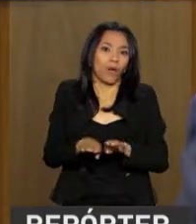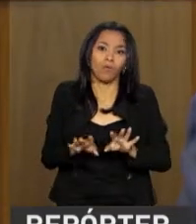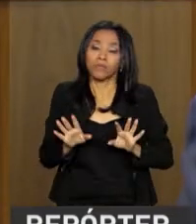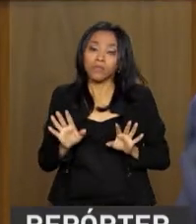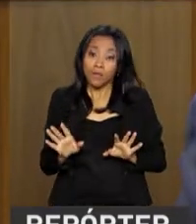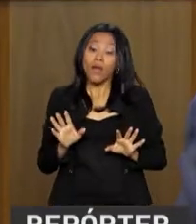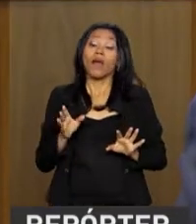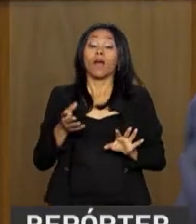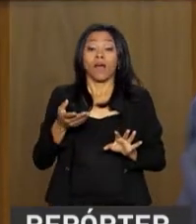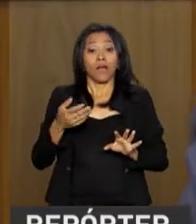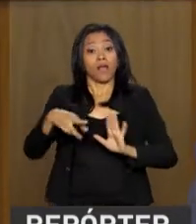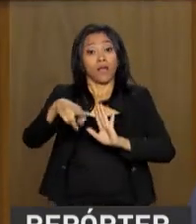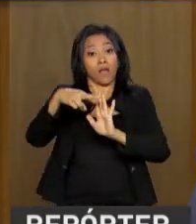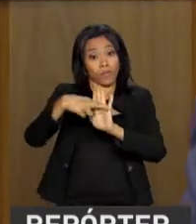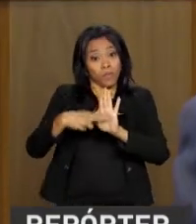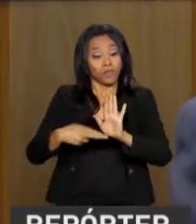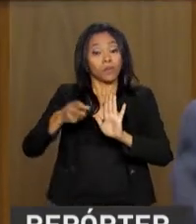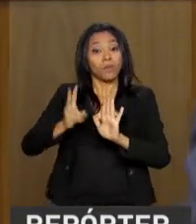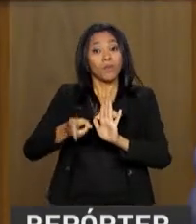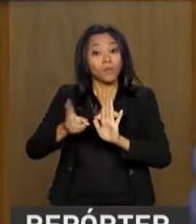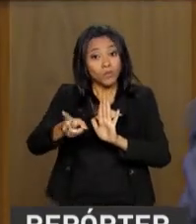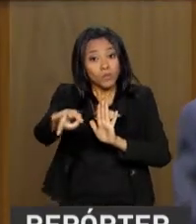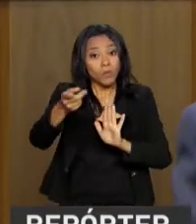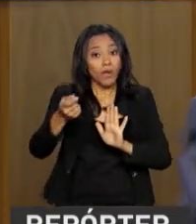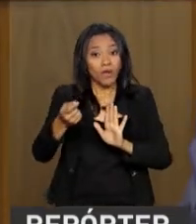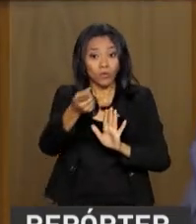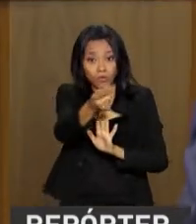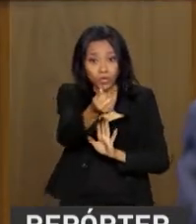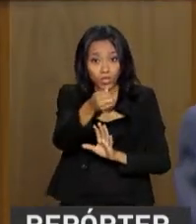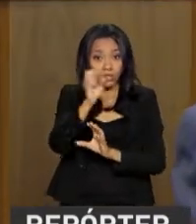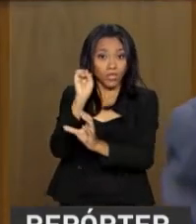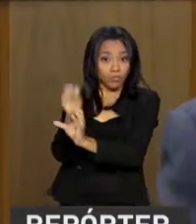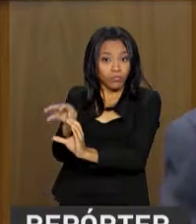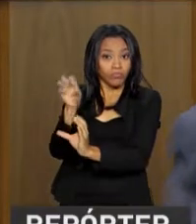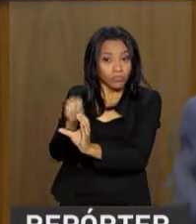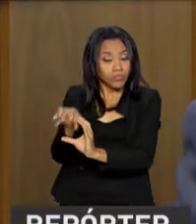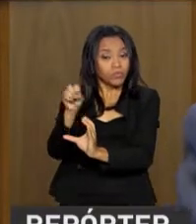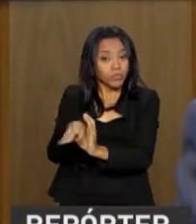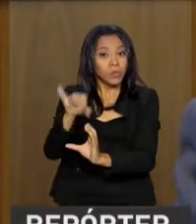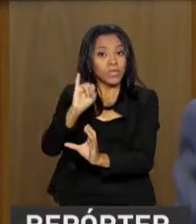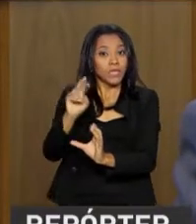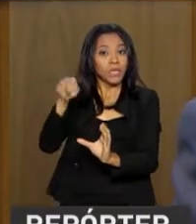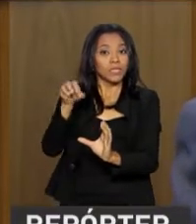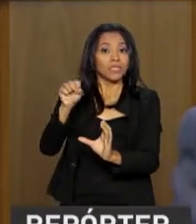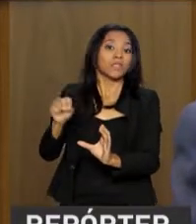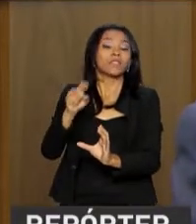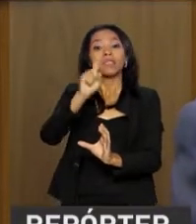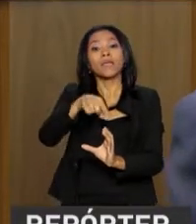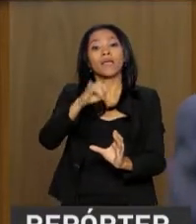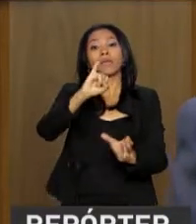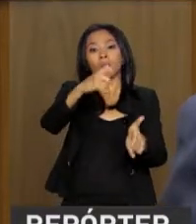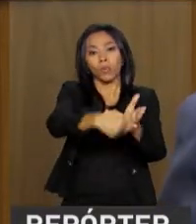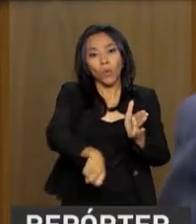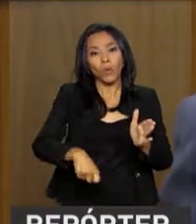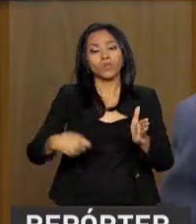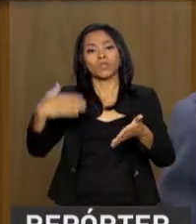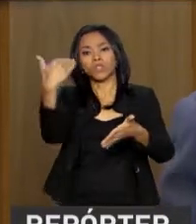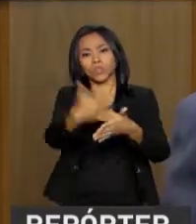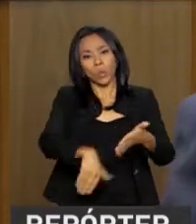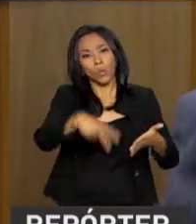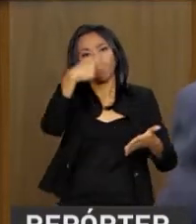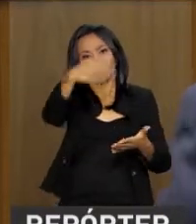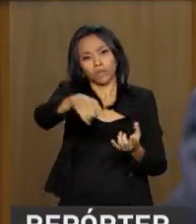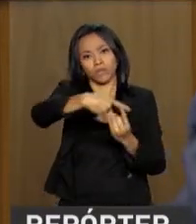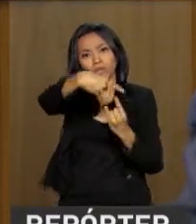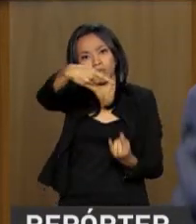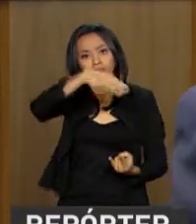continuar a ser sustentado que o dinheiro que entre na previdência por meio dos impostos que as pessoas pagam descontam todo mês no seu contracheque